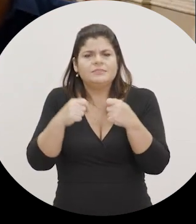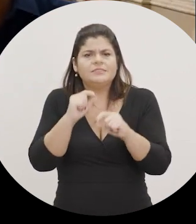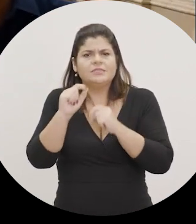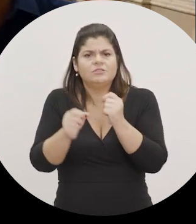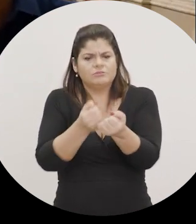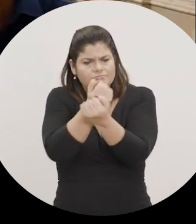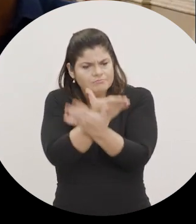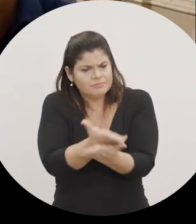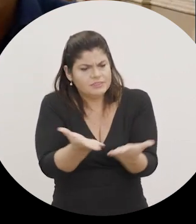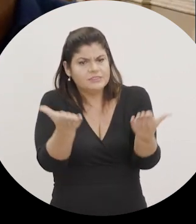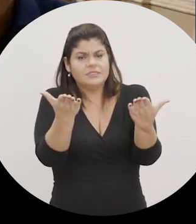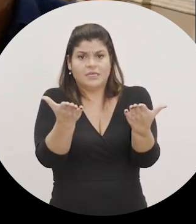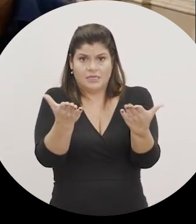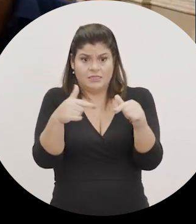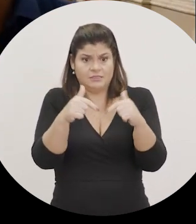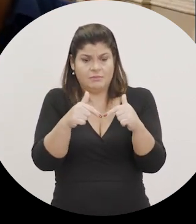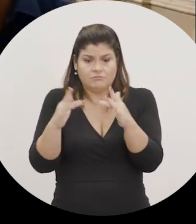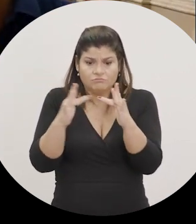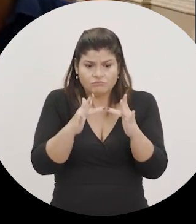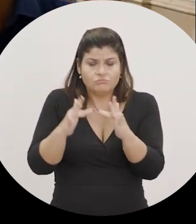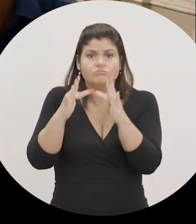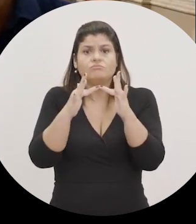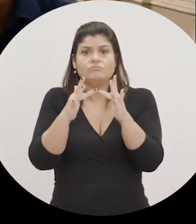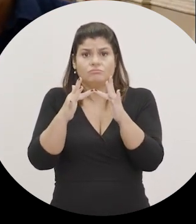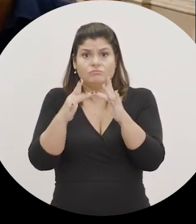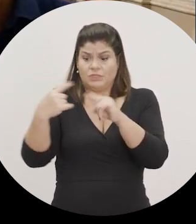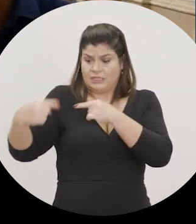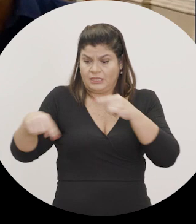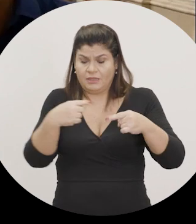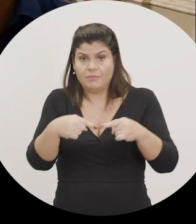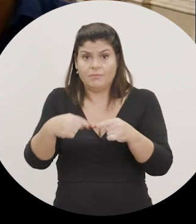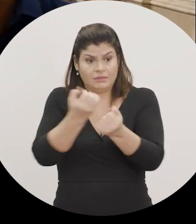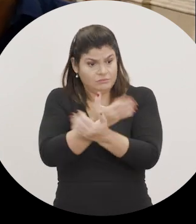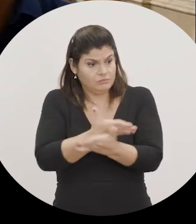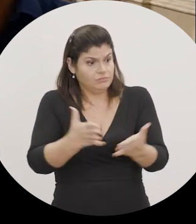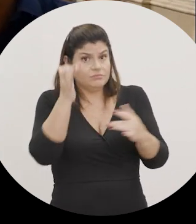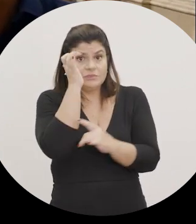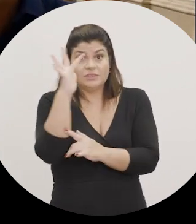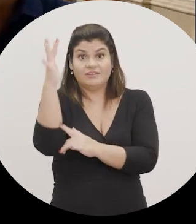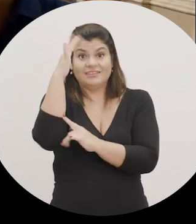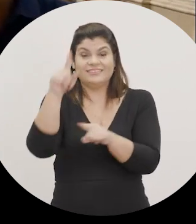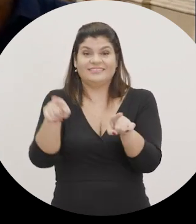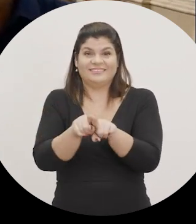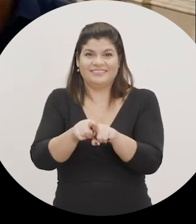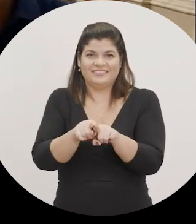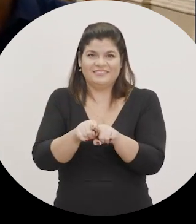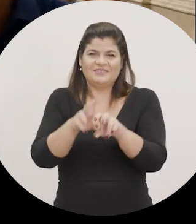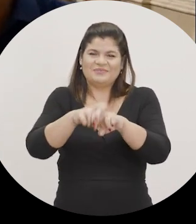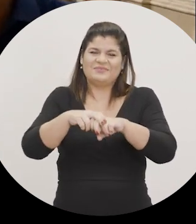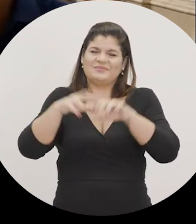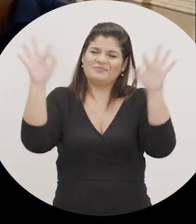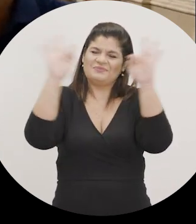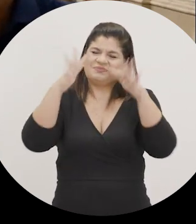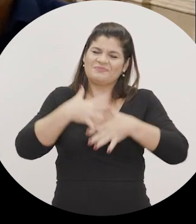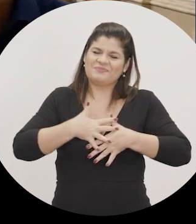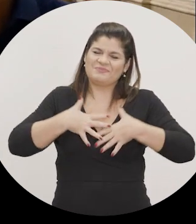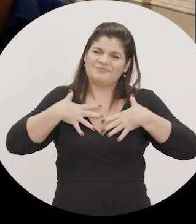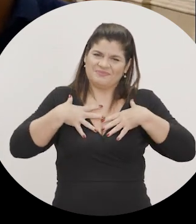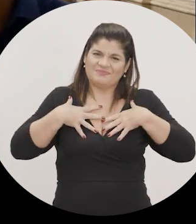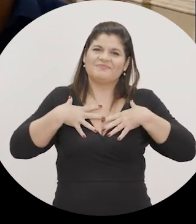esse serviço, ela tem que incomodar, ela tem que gerar o debate e a reflexão. Por isso que eu estou muito feliz, quero te